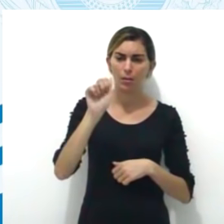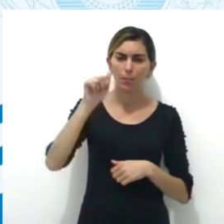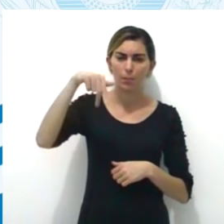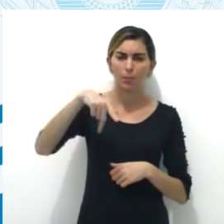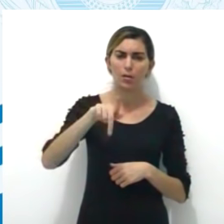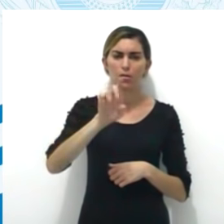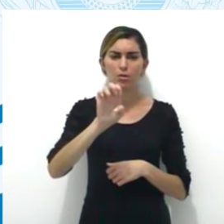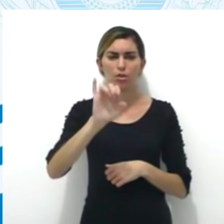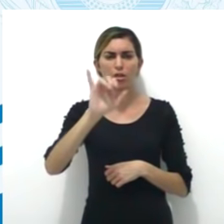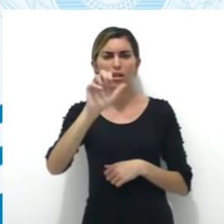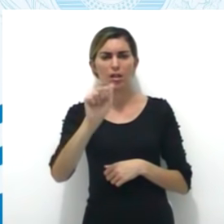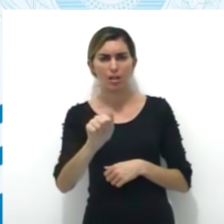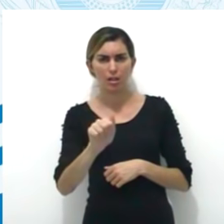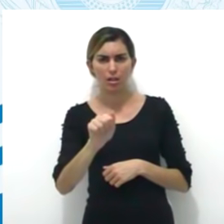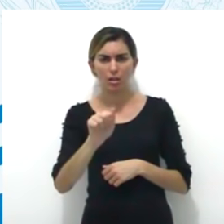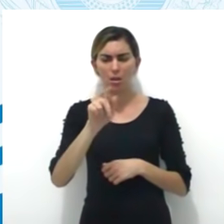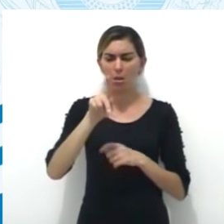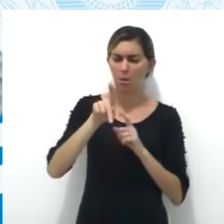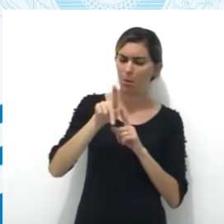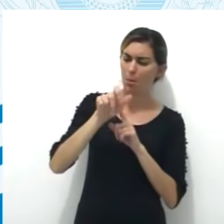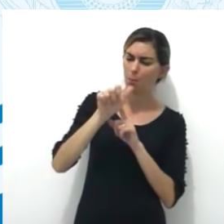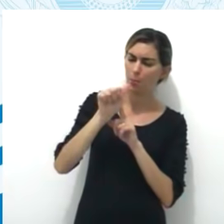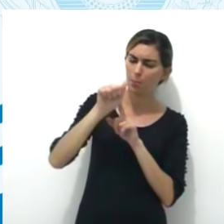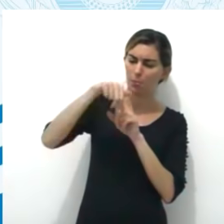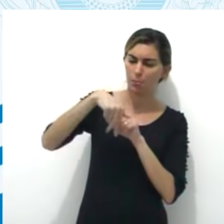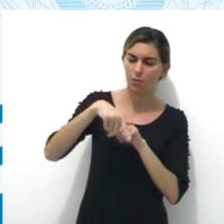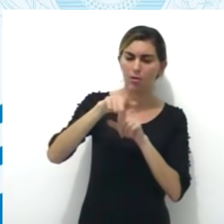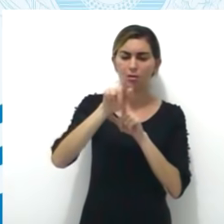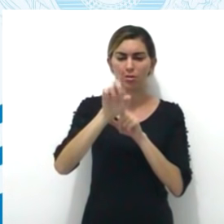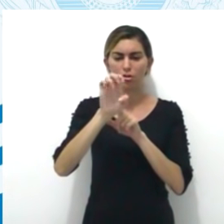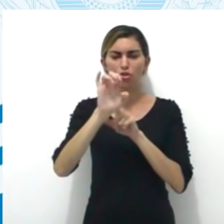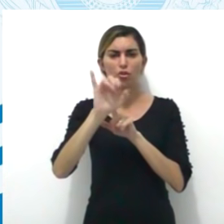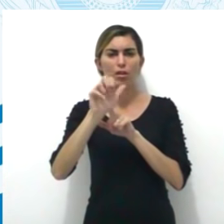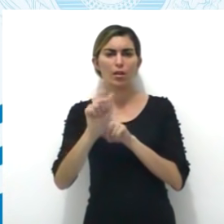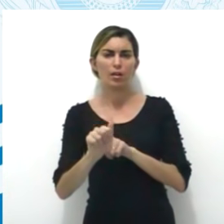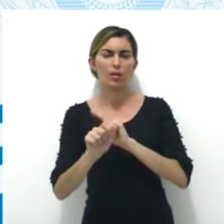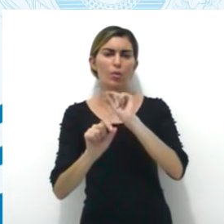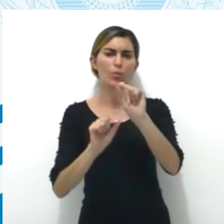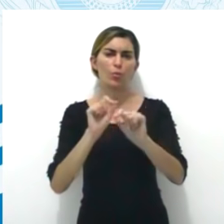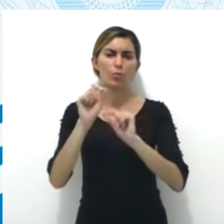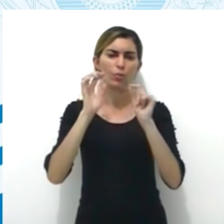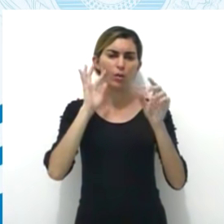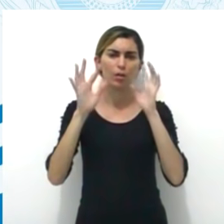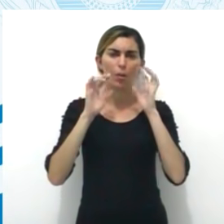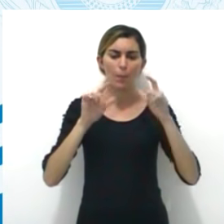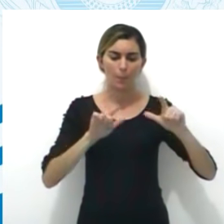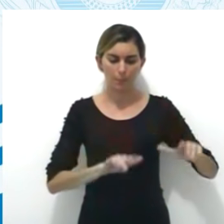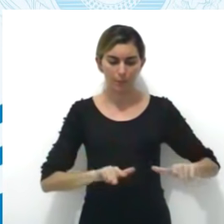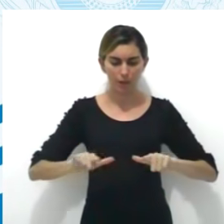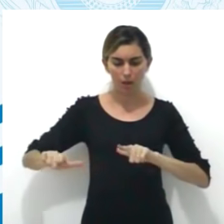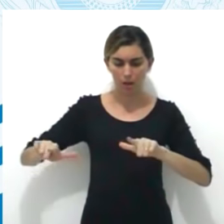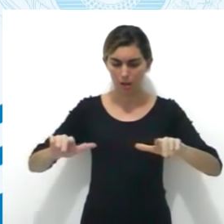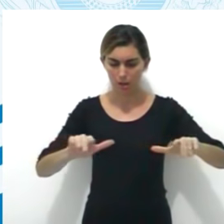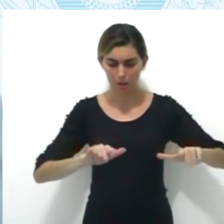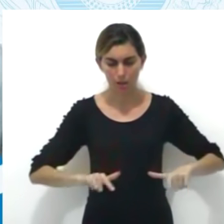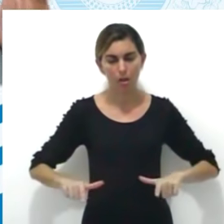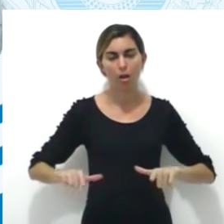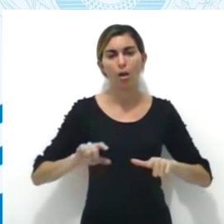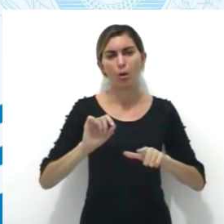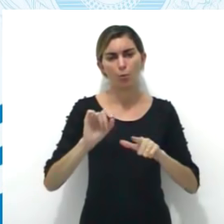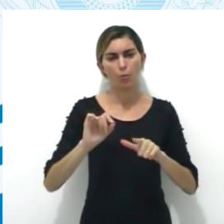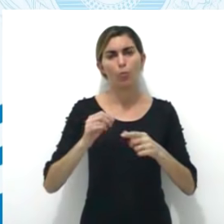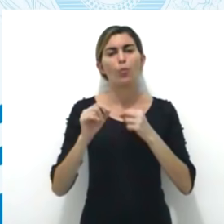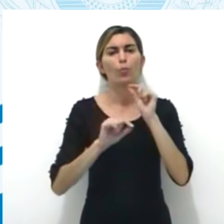Pangeia. Olha. Pangeia, que danado é Pangeia? É a teoria das placas,